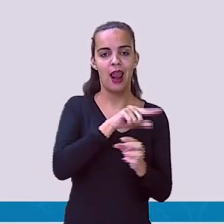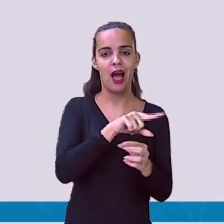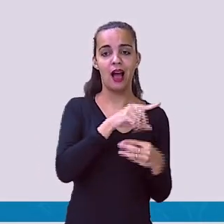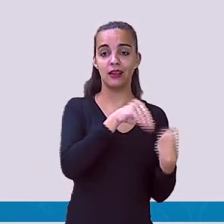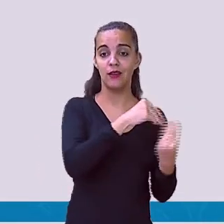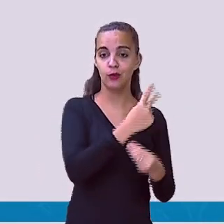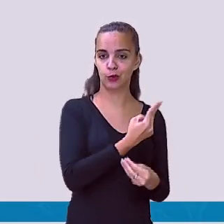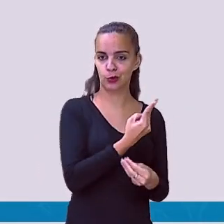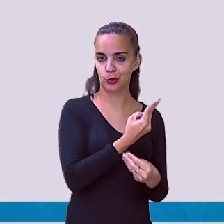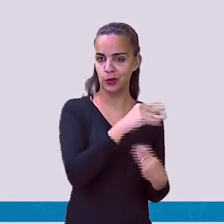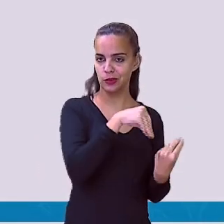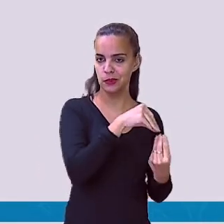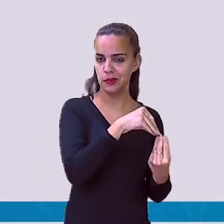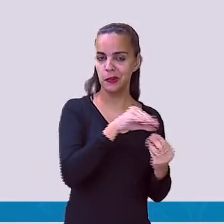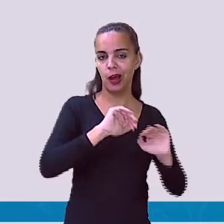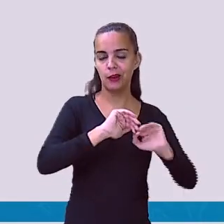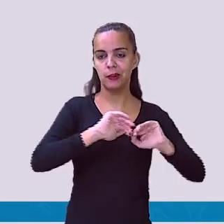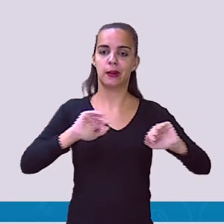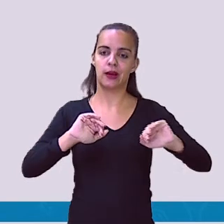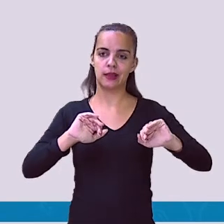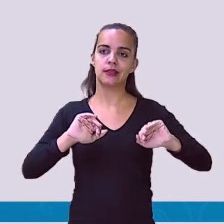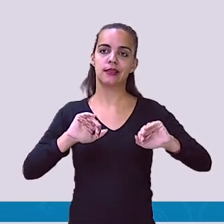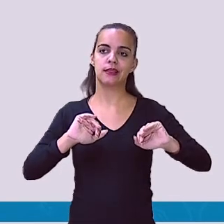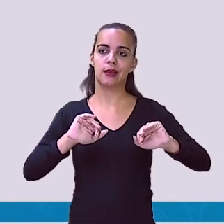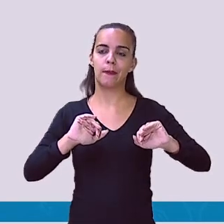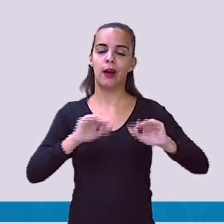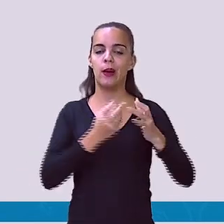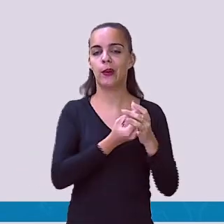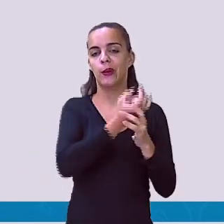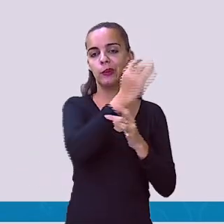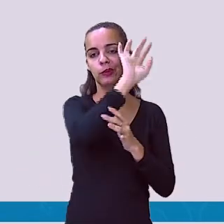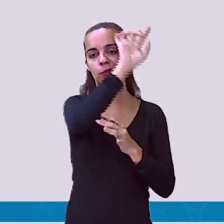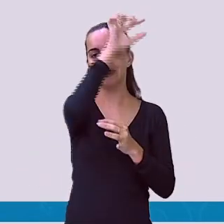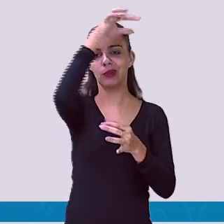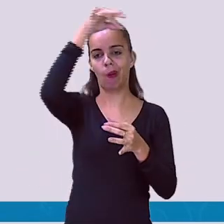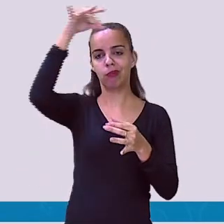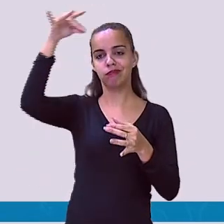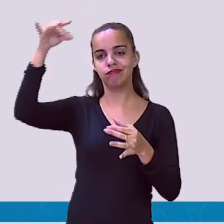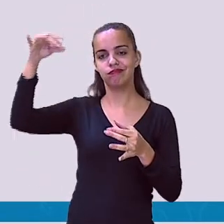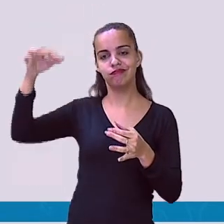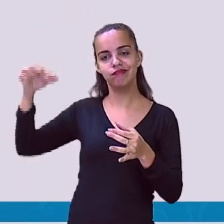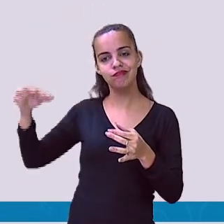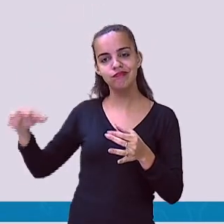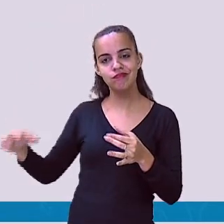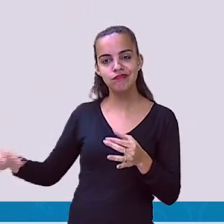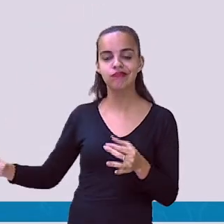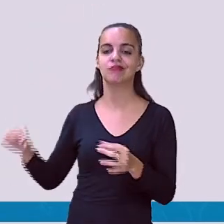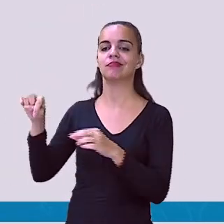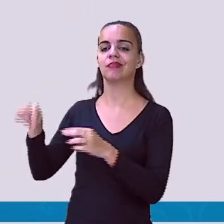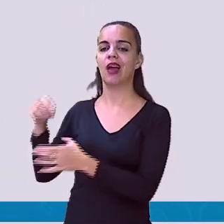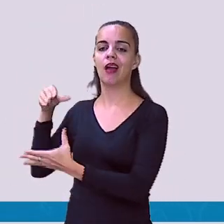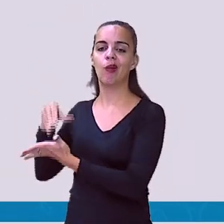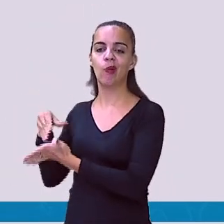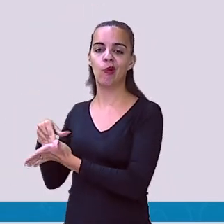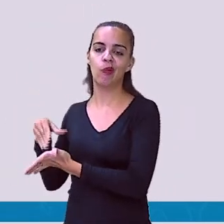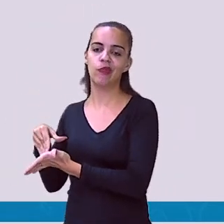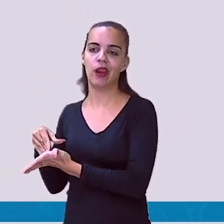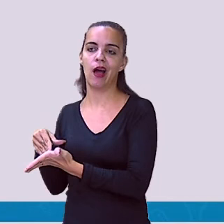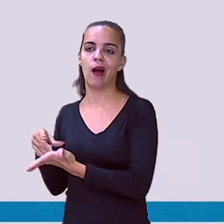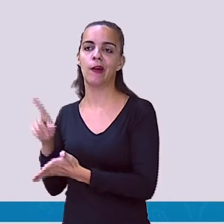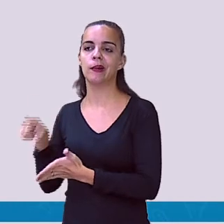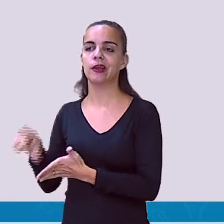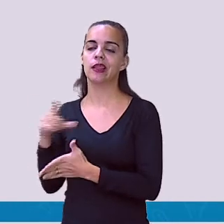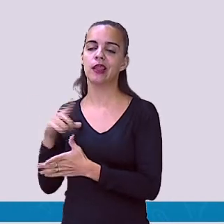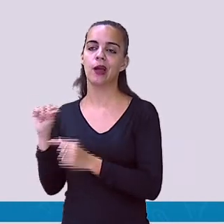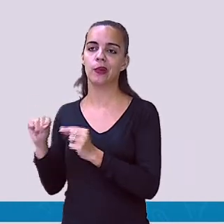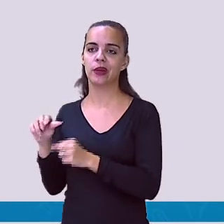da água, ela vai passar pelo mesmo processo. Ebulição, estado gasoso. Quando passa